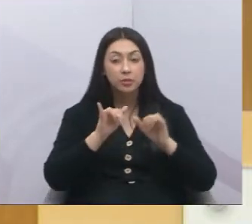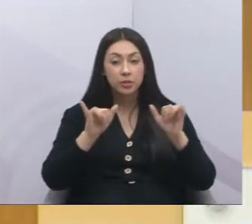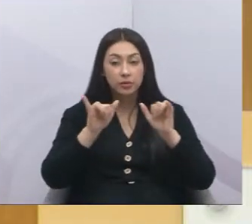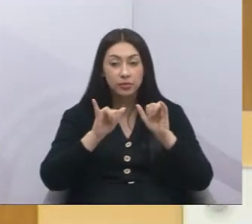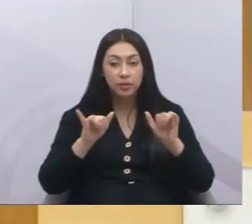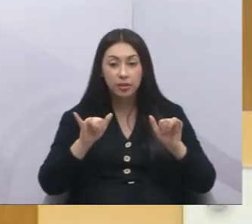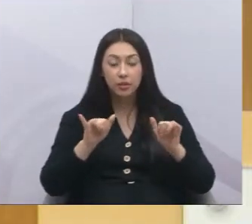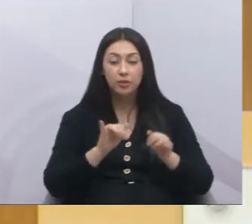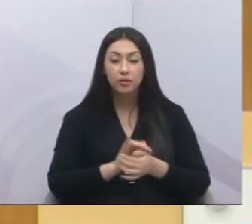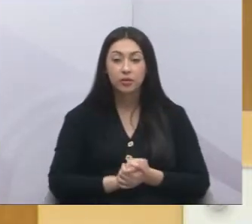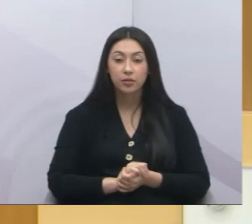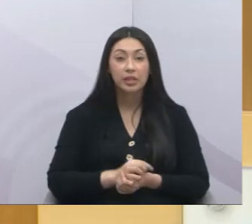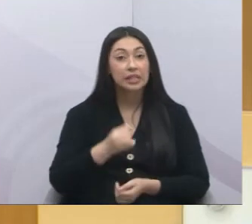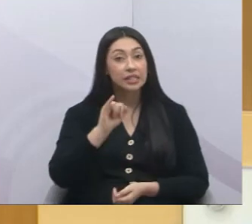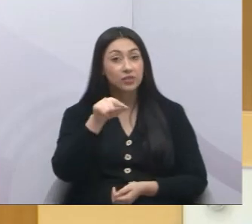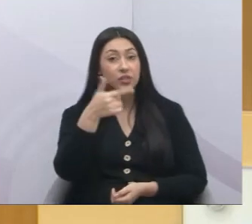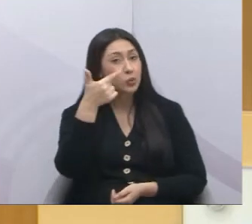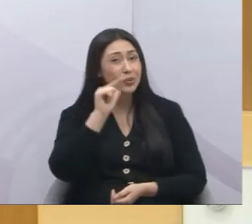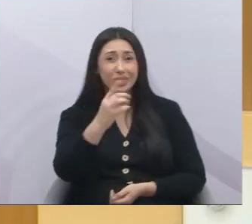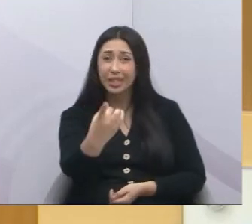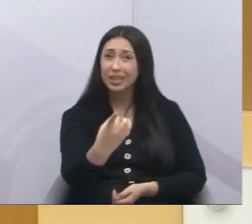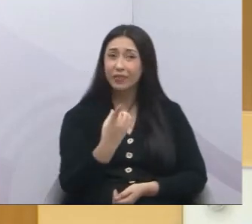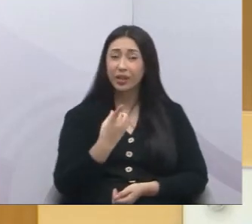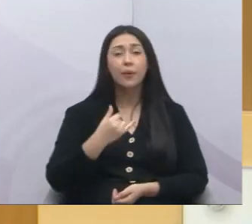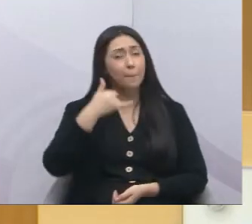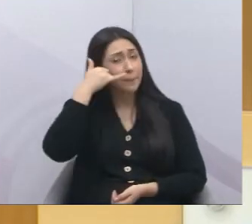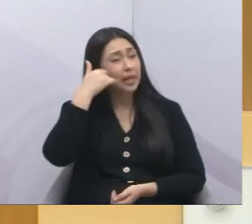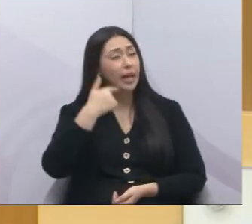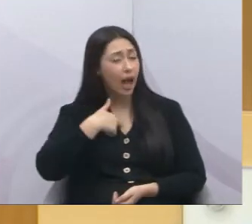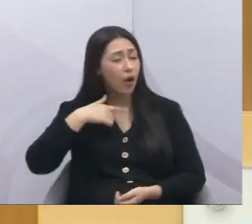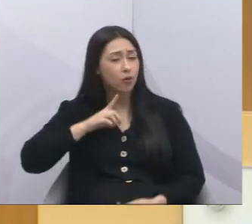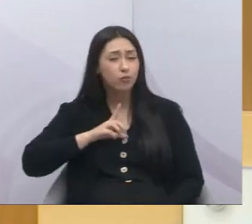você, não pode vir até mim, me ligue que eu irei até